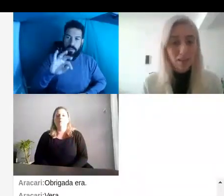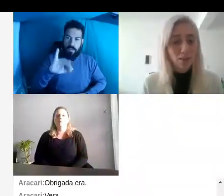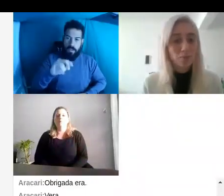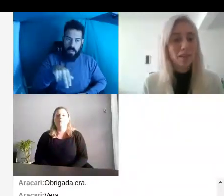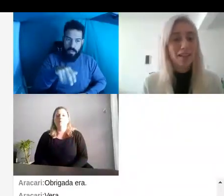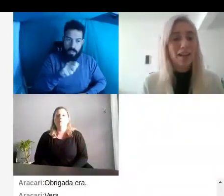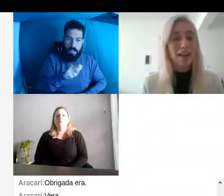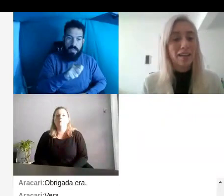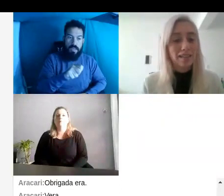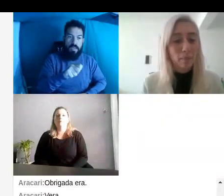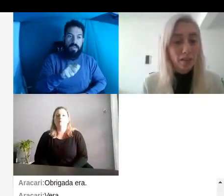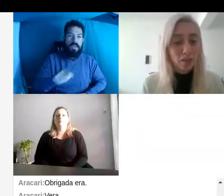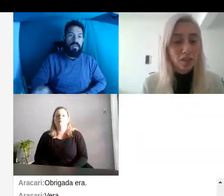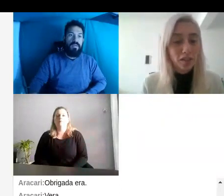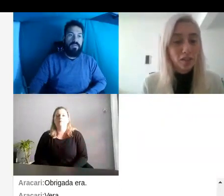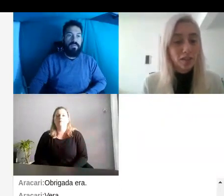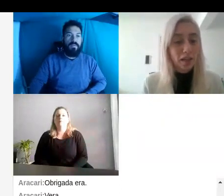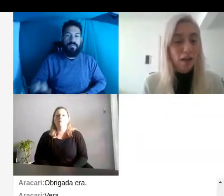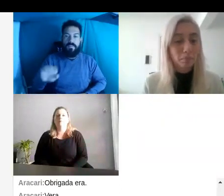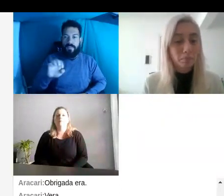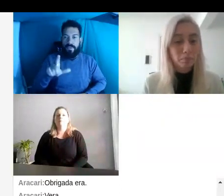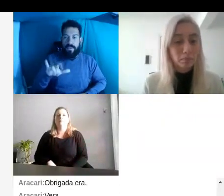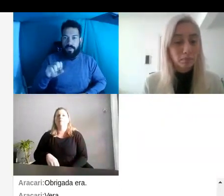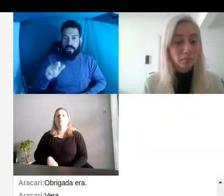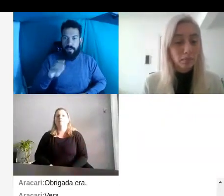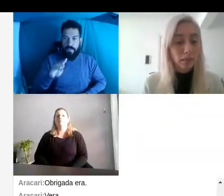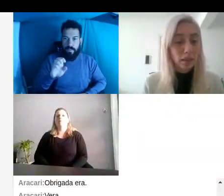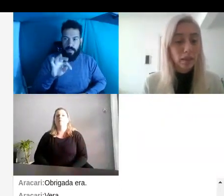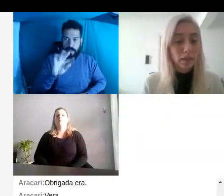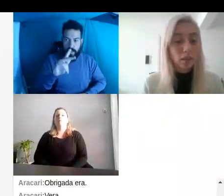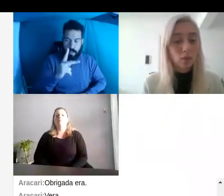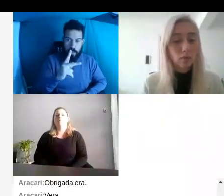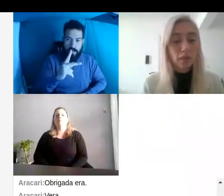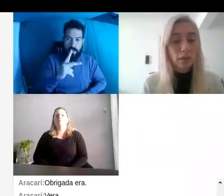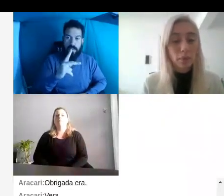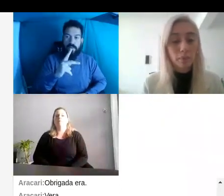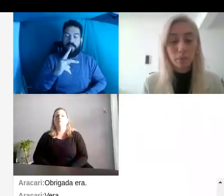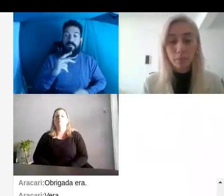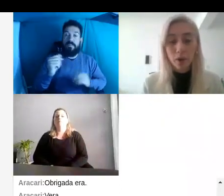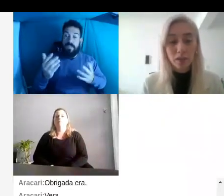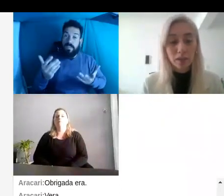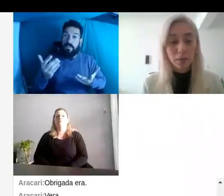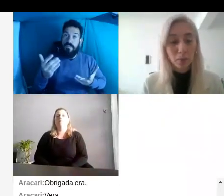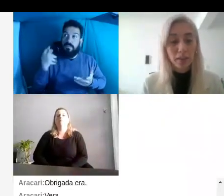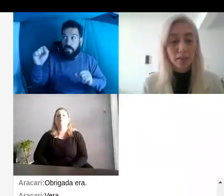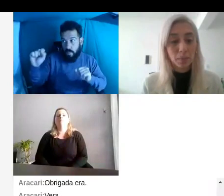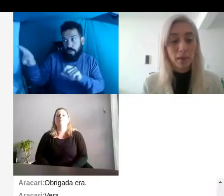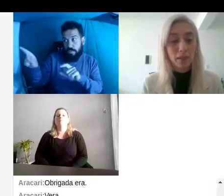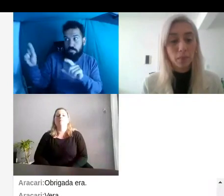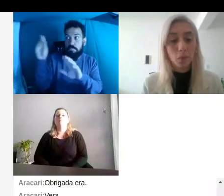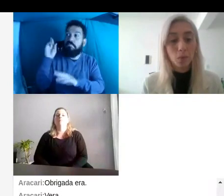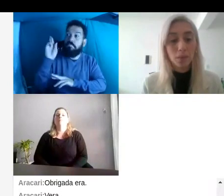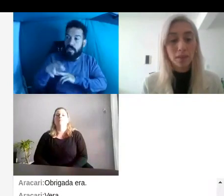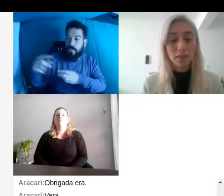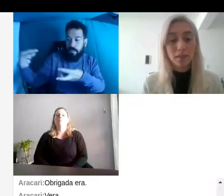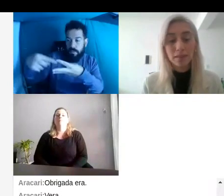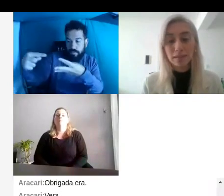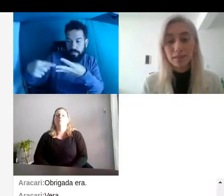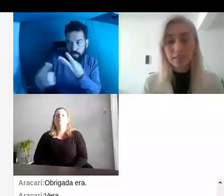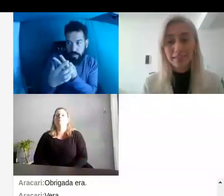isso? A Elizabeth Dias de Sá. Então, Felipe, pode responder essas primeiras perguntas?